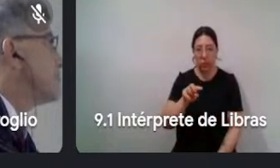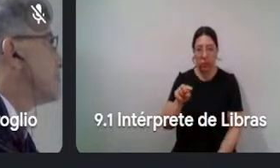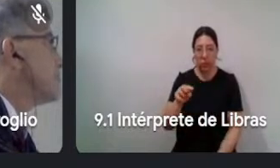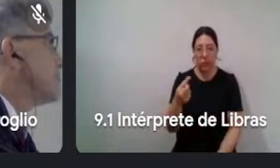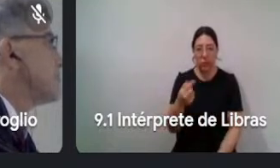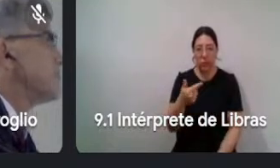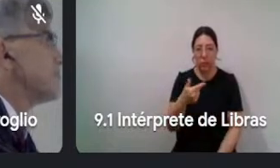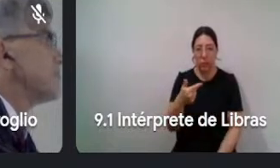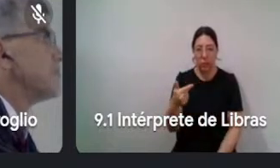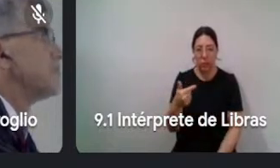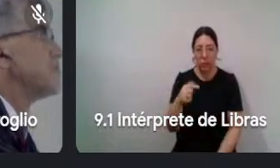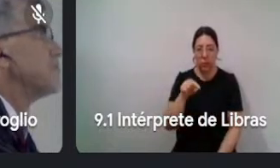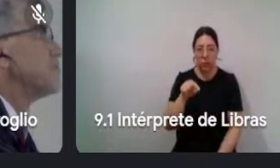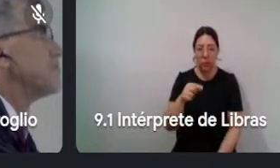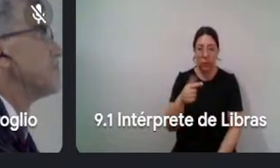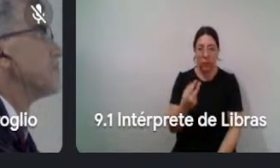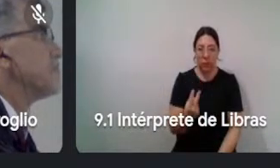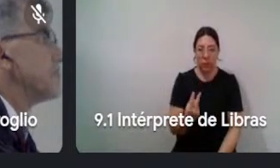22.2020.